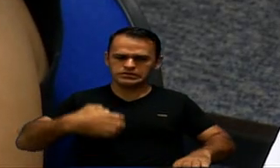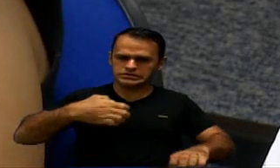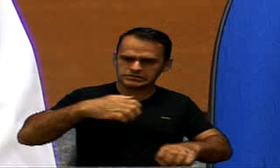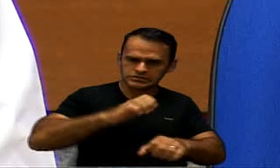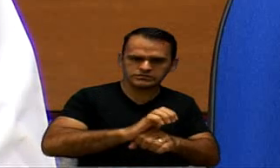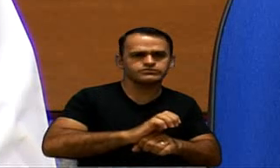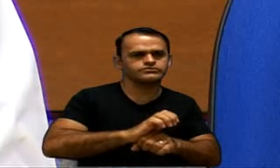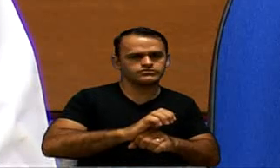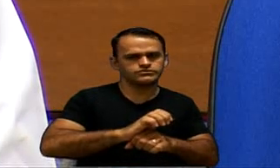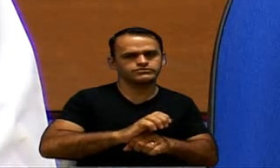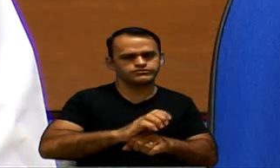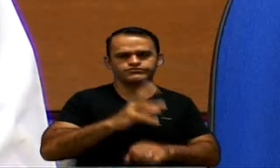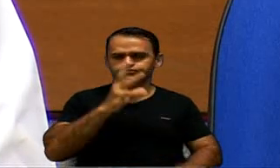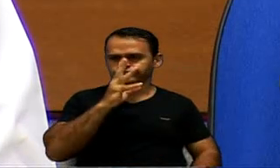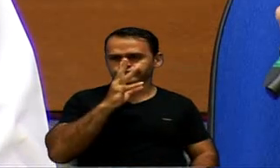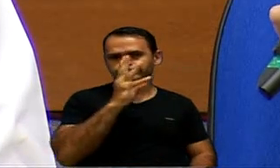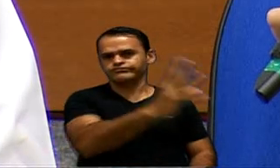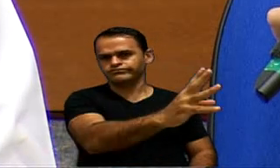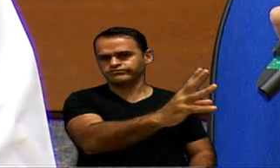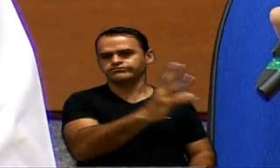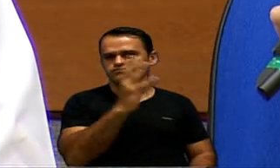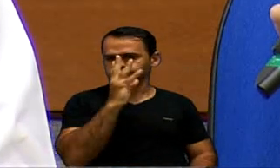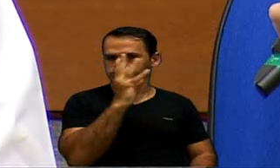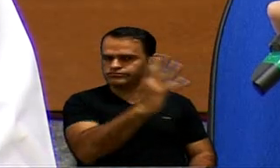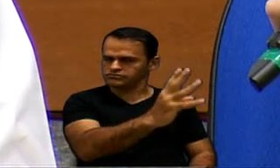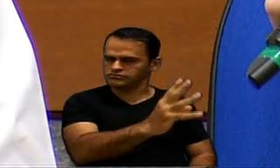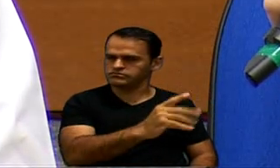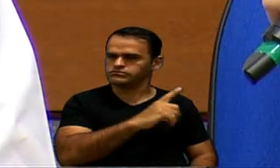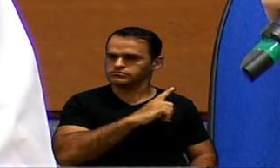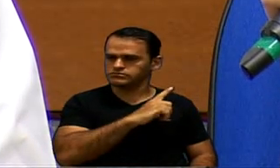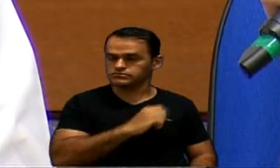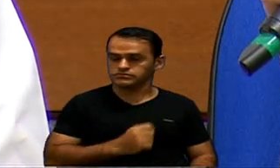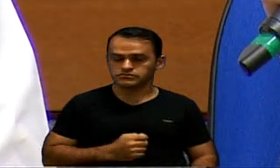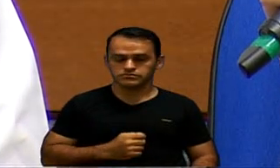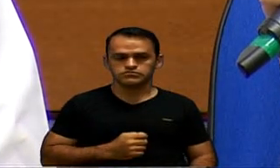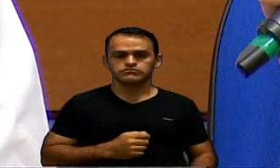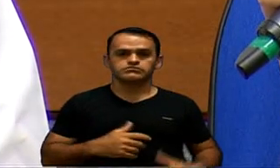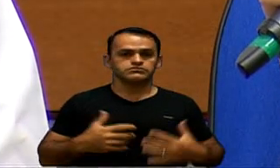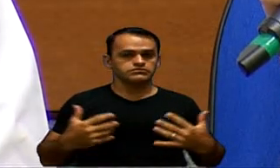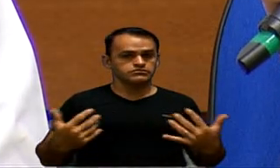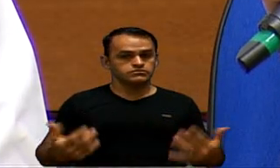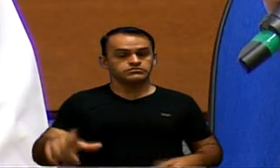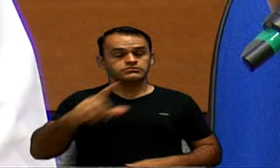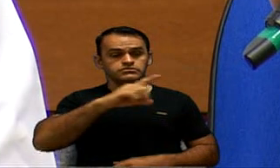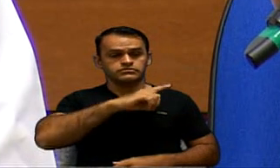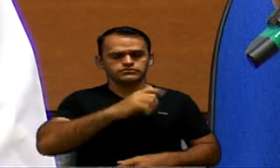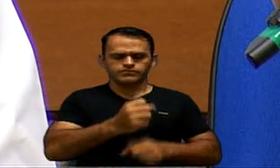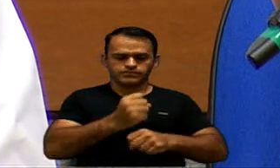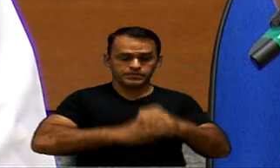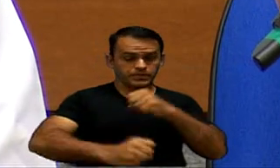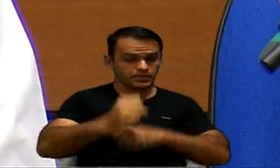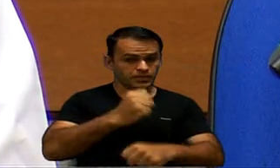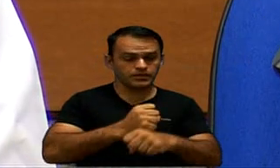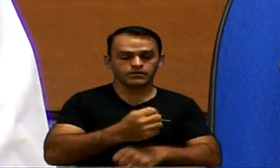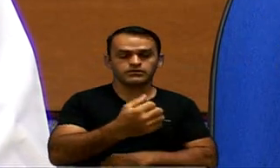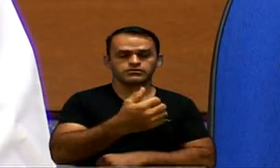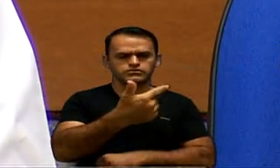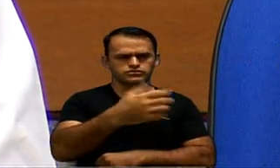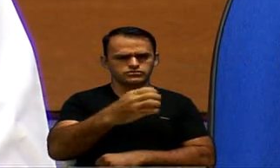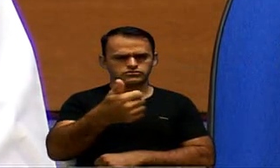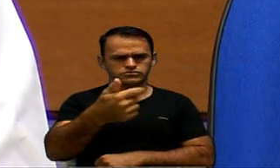né, elas fazem a denúncia. Nós temos aí no ano de